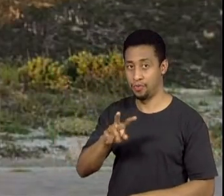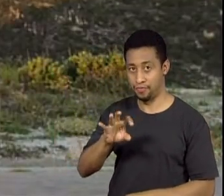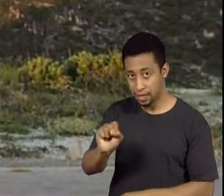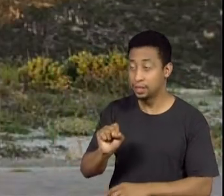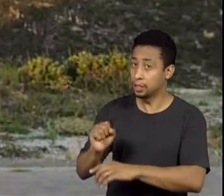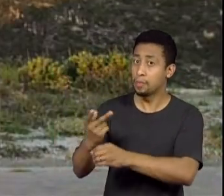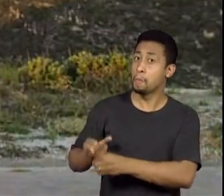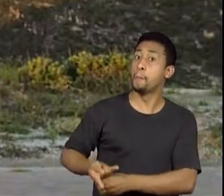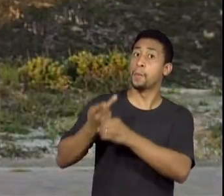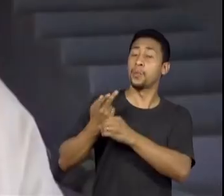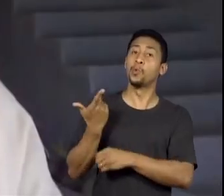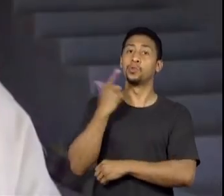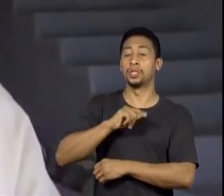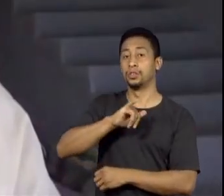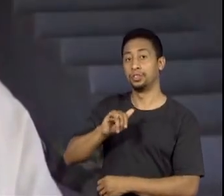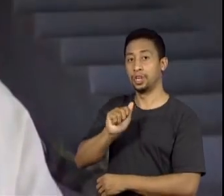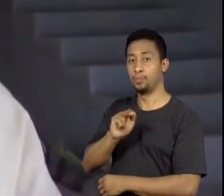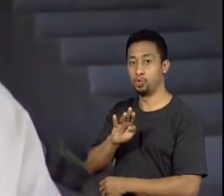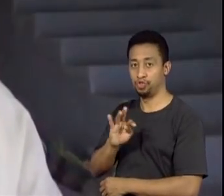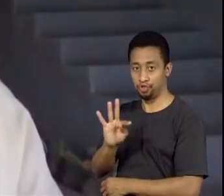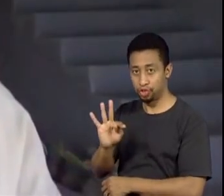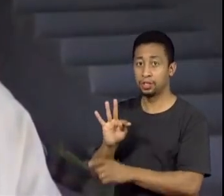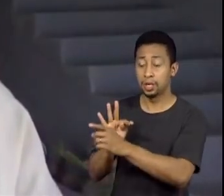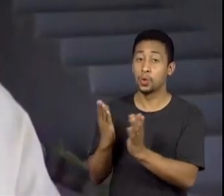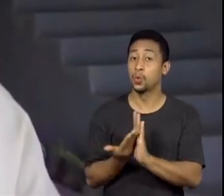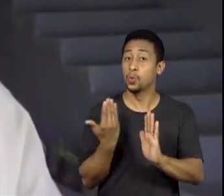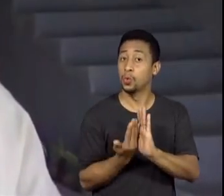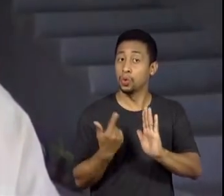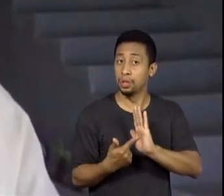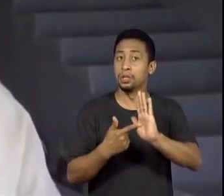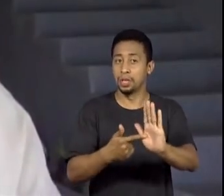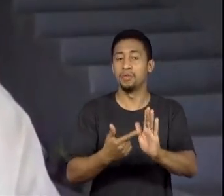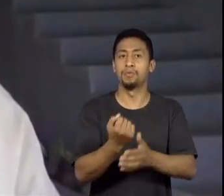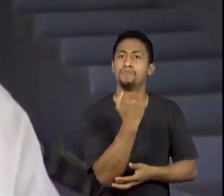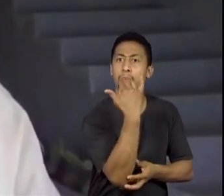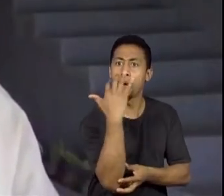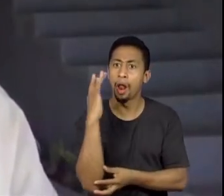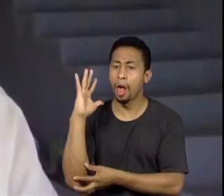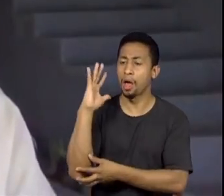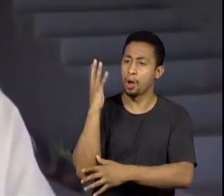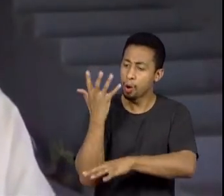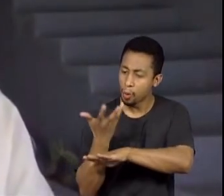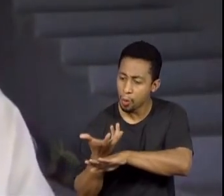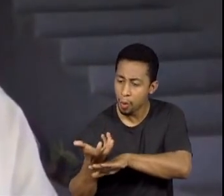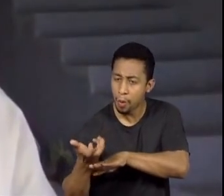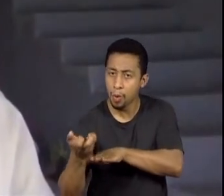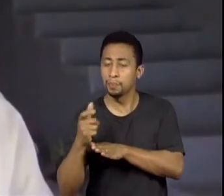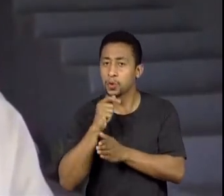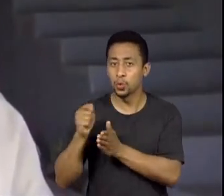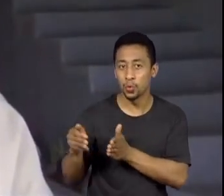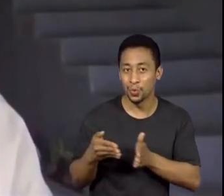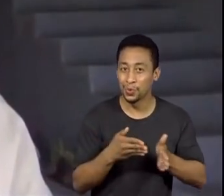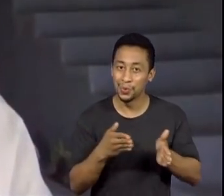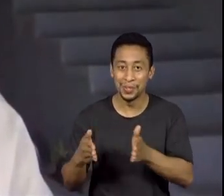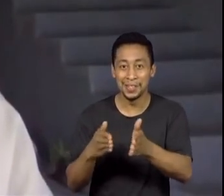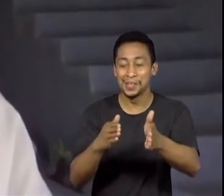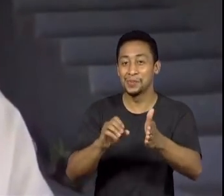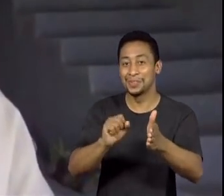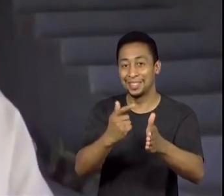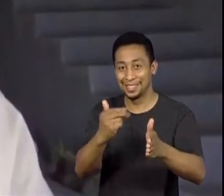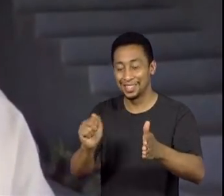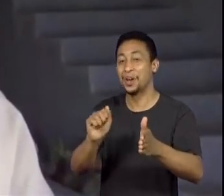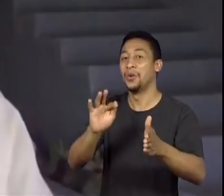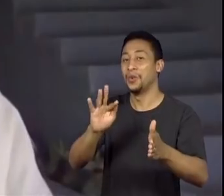ganhador do Prêmio Jabuti com o livro A Flora das Caatingas do Rio São Francisco, consegue descrever mais